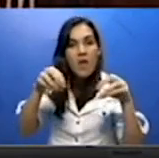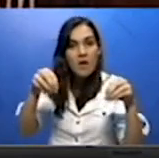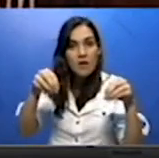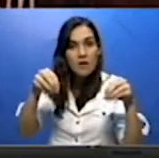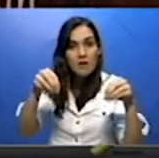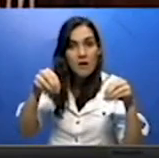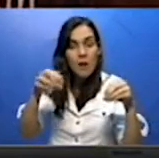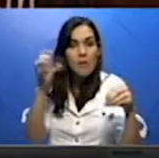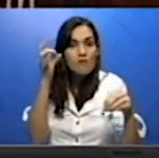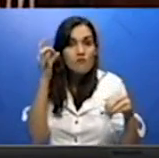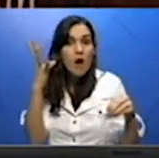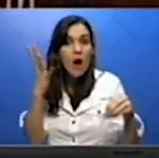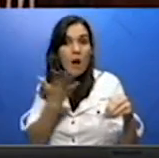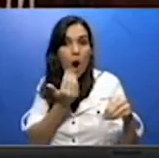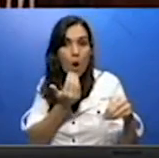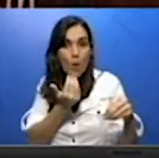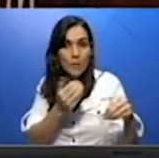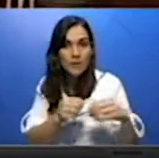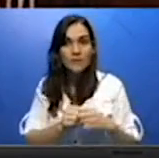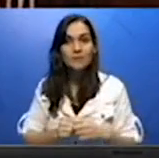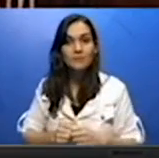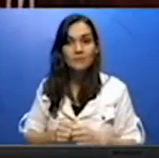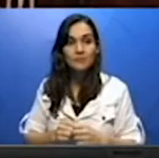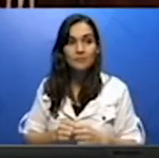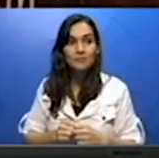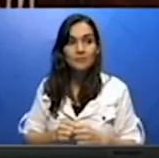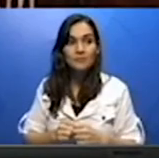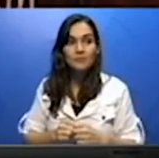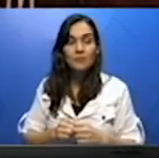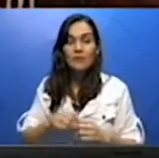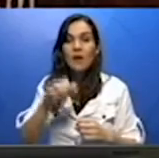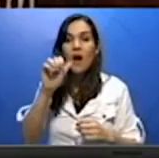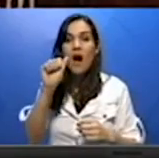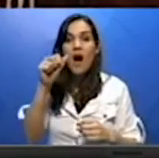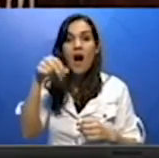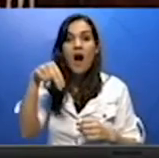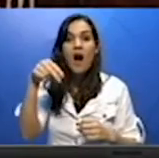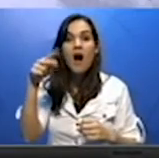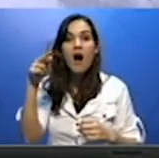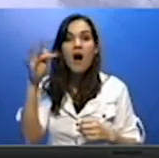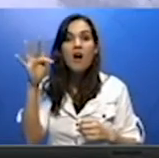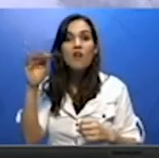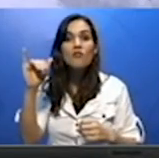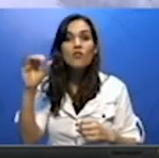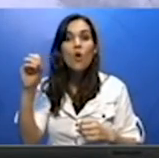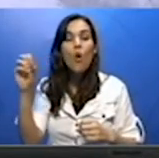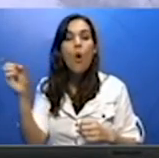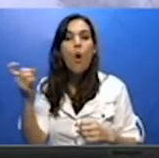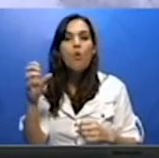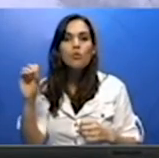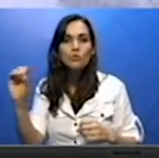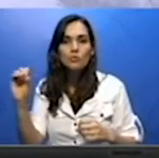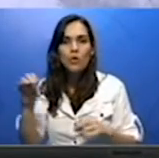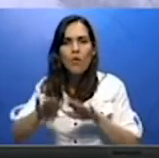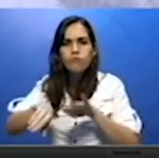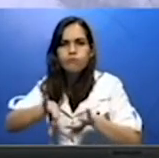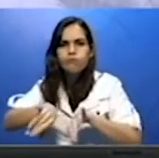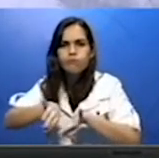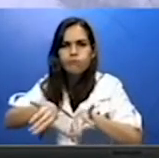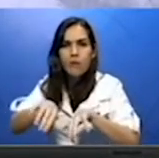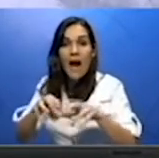facilitar a coleta da matéria orgânica esse animal é chamado de anfioxo e agora